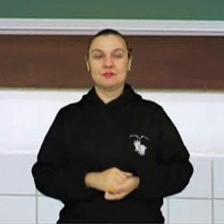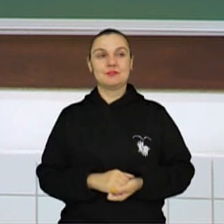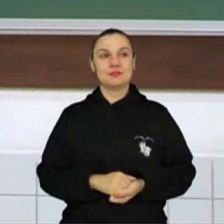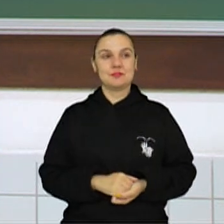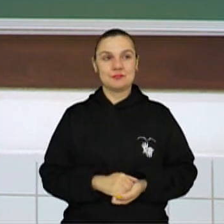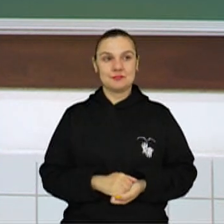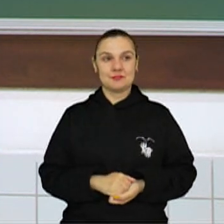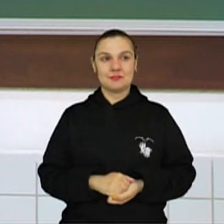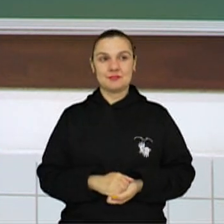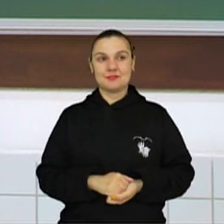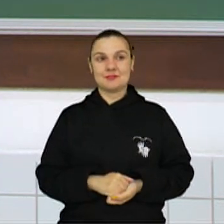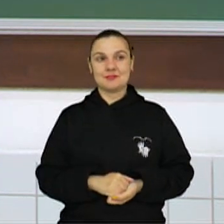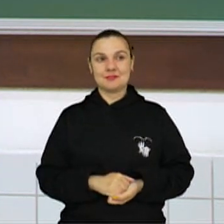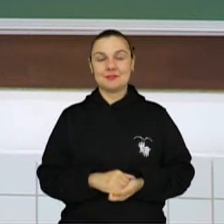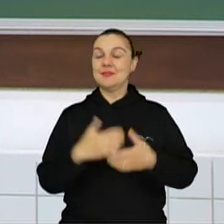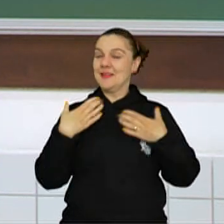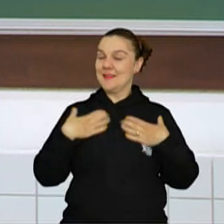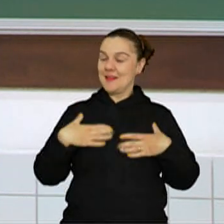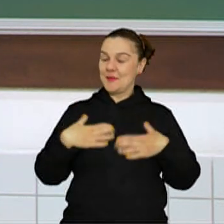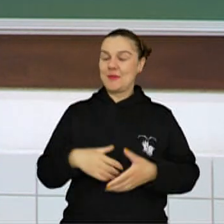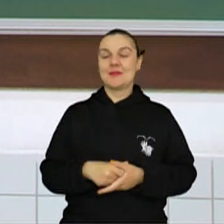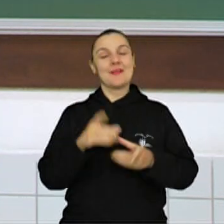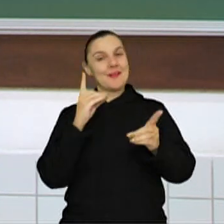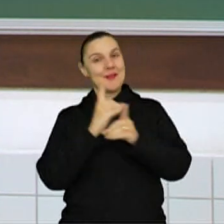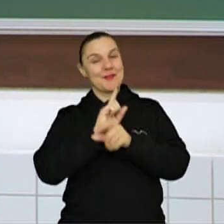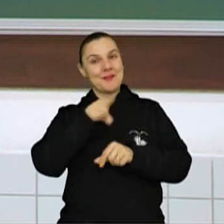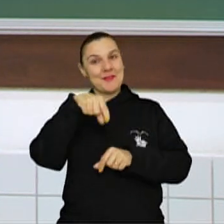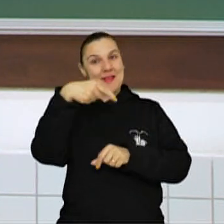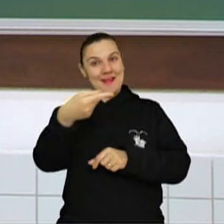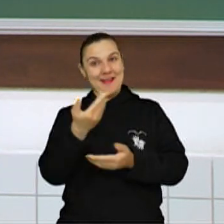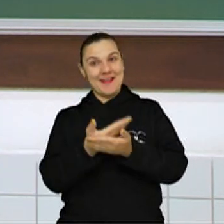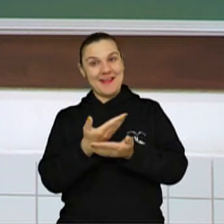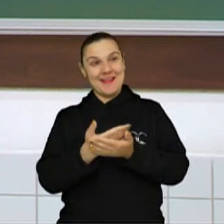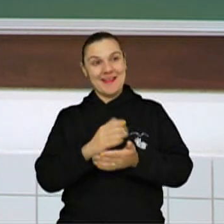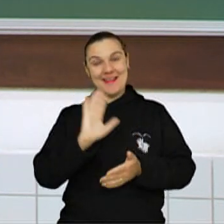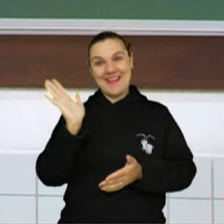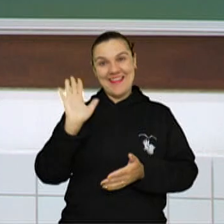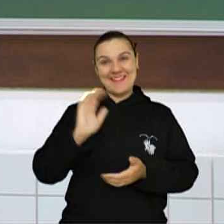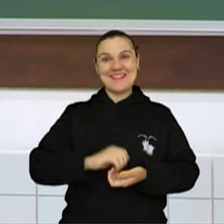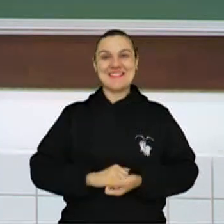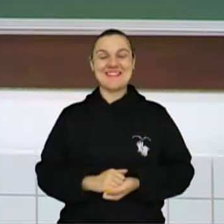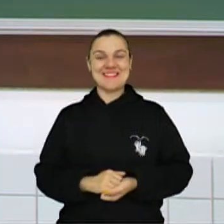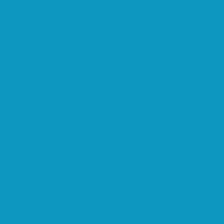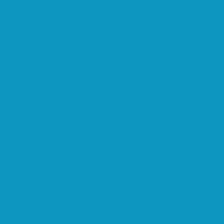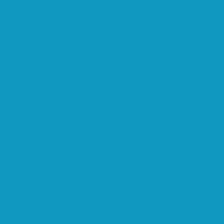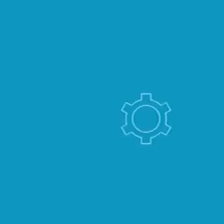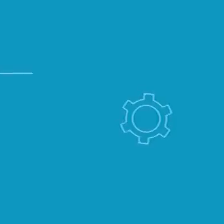los tipos de dolores. Tranquilo? Nos vemos hasta la próxima clase. Adiós.